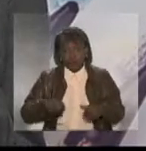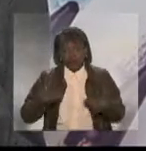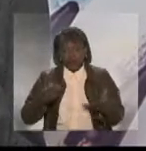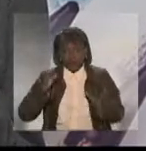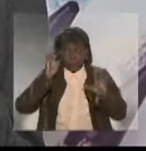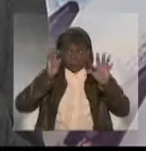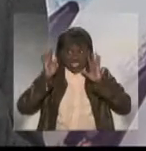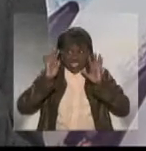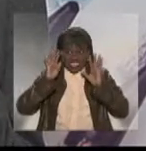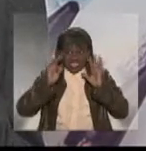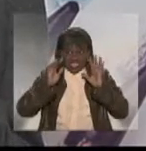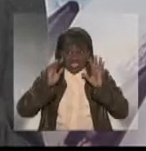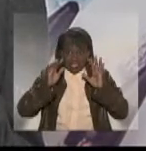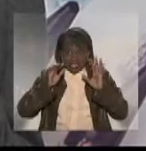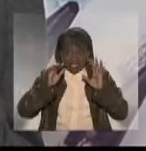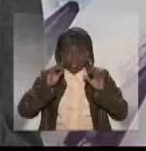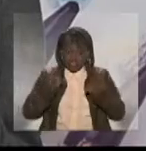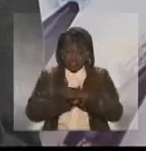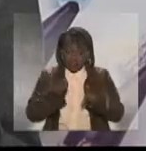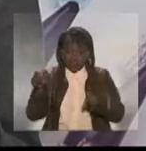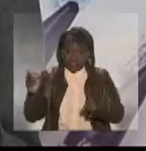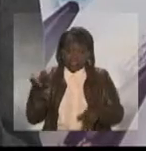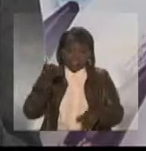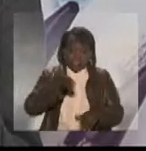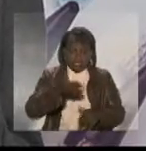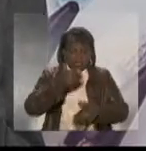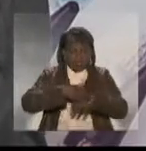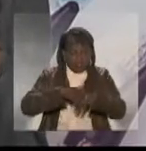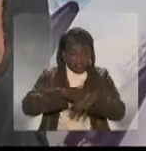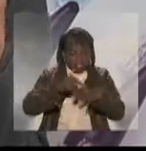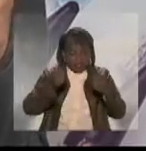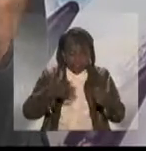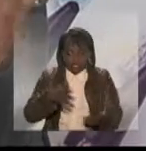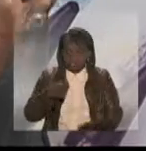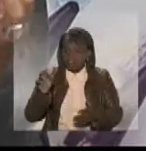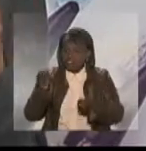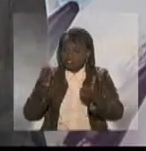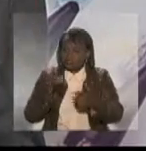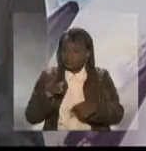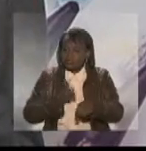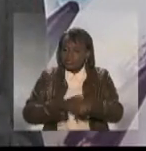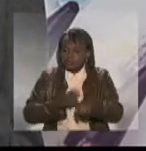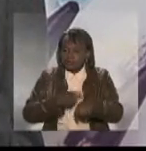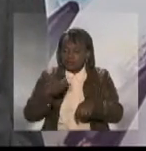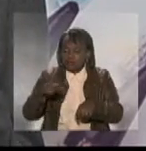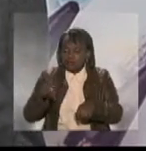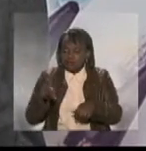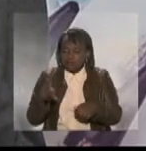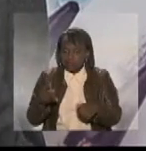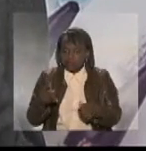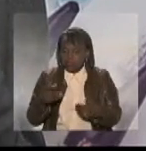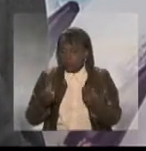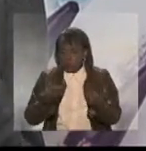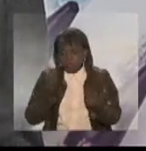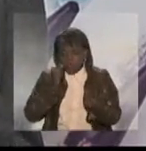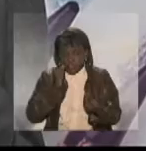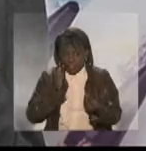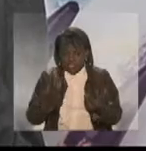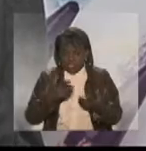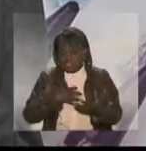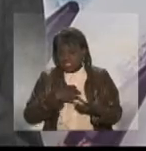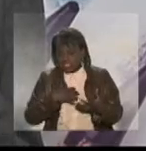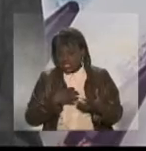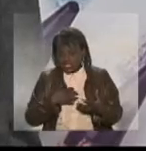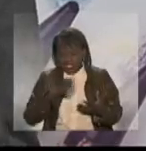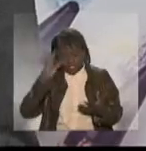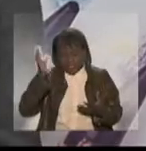que pensa em fazer e aí entra o teu trabalho. Fala um pouquinho sobre esse momento, né? Como é que elas ficam, como é que elas se